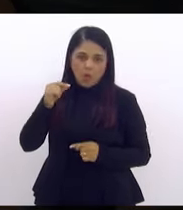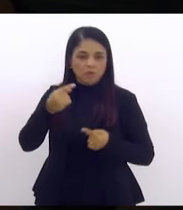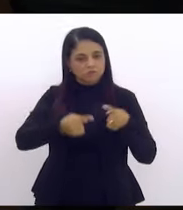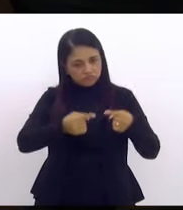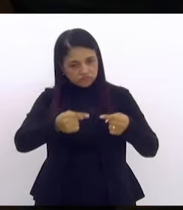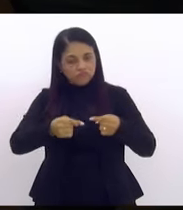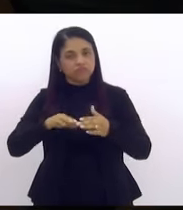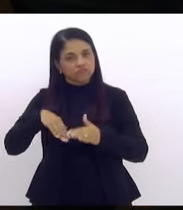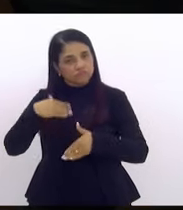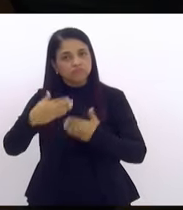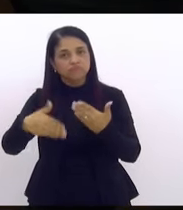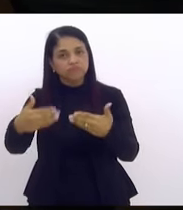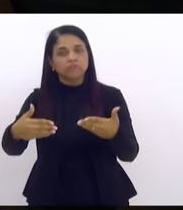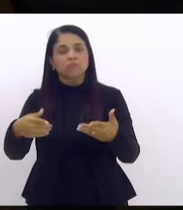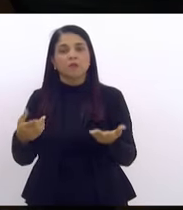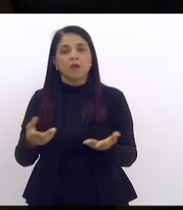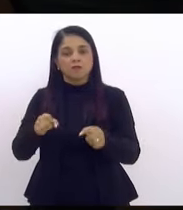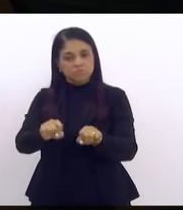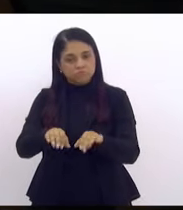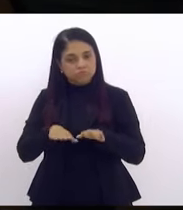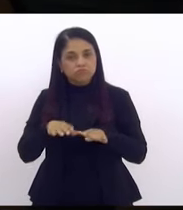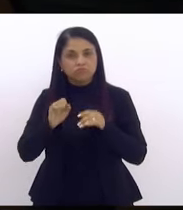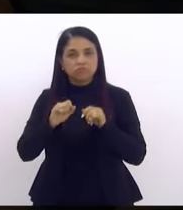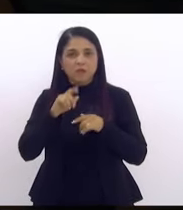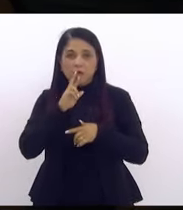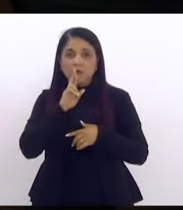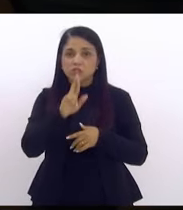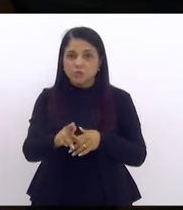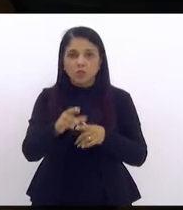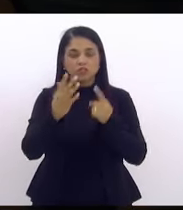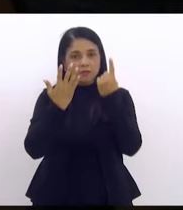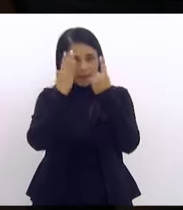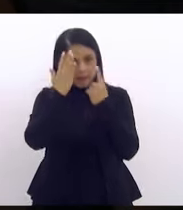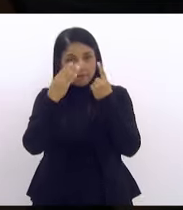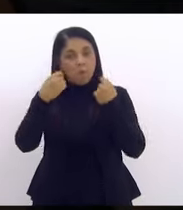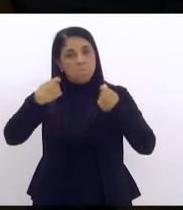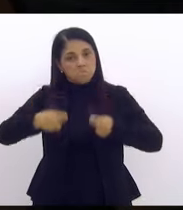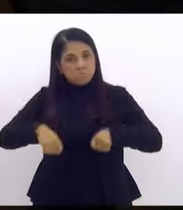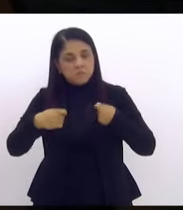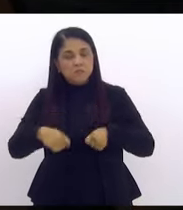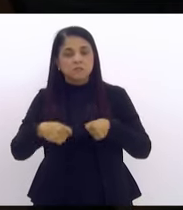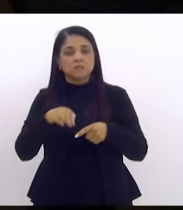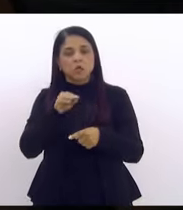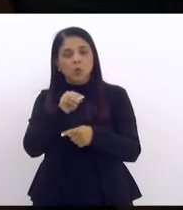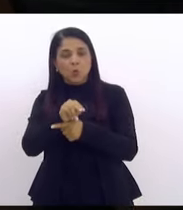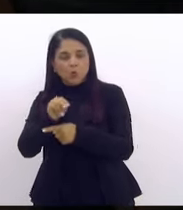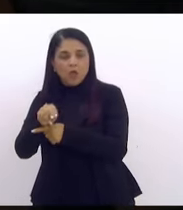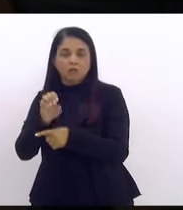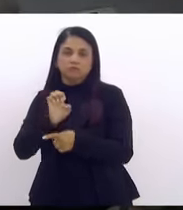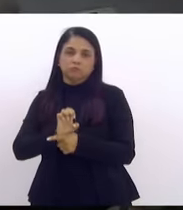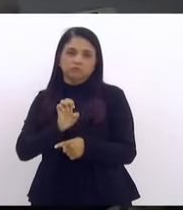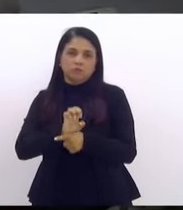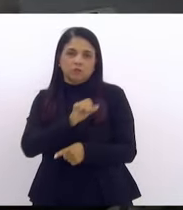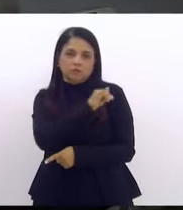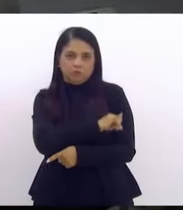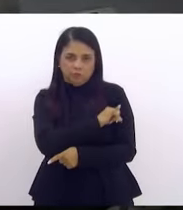sim avançar, essa casa está dando uma resposta de que o carnaval, sim, merece ser mais cuidado pelo governo do Estado do Rio de Janeiro.